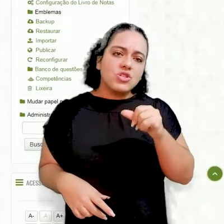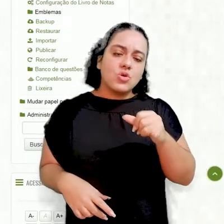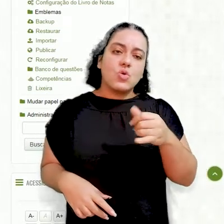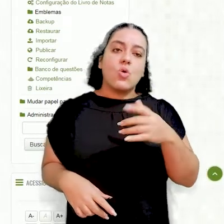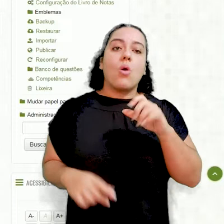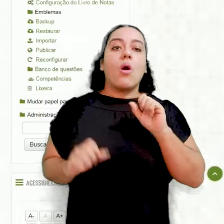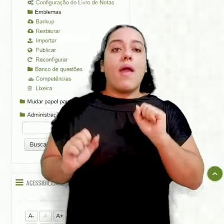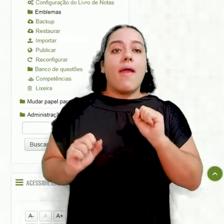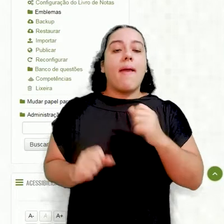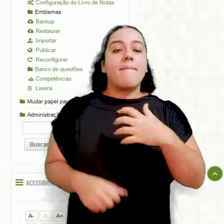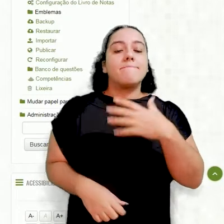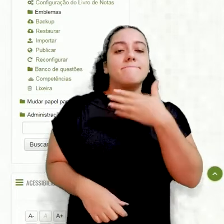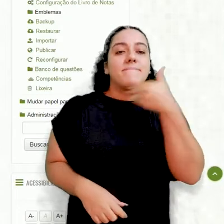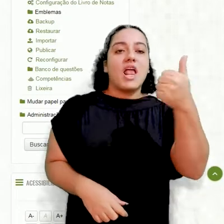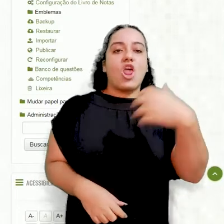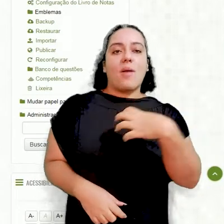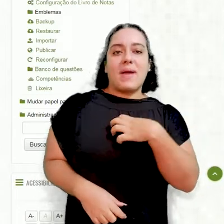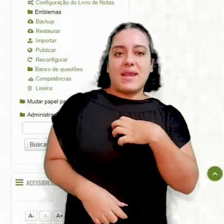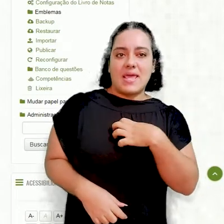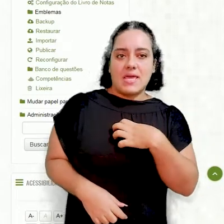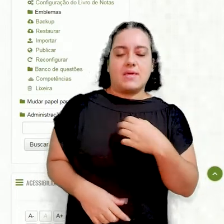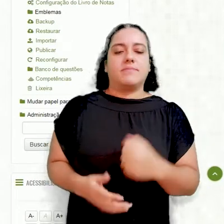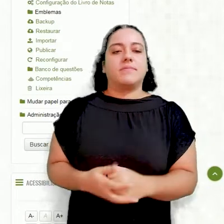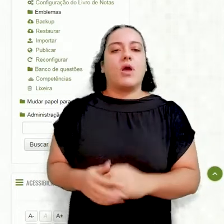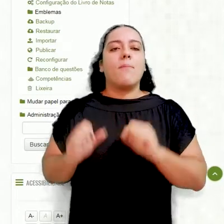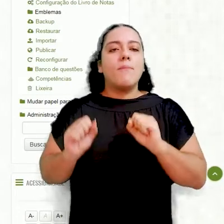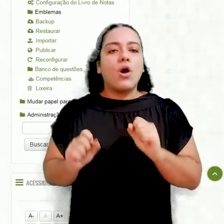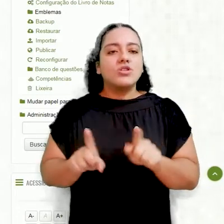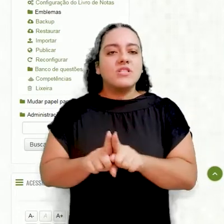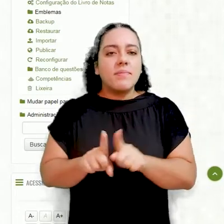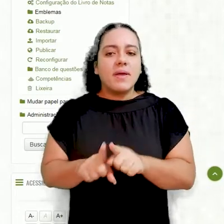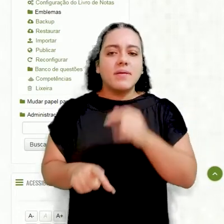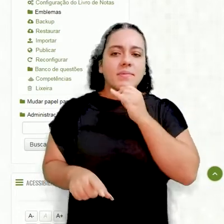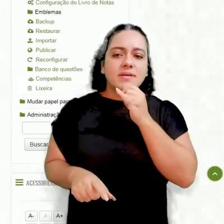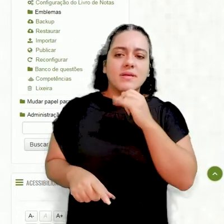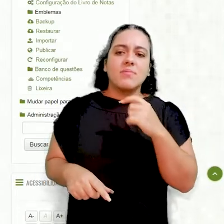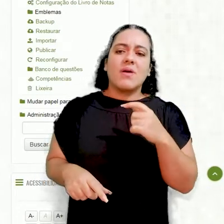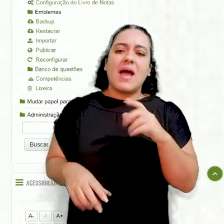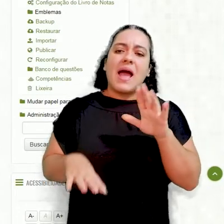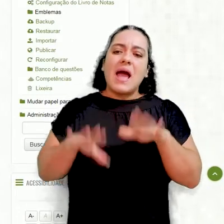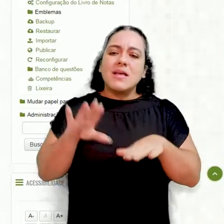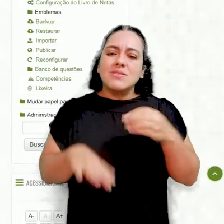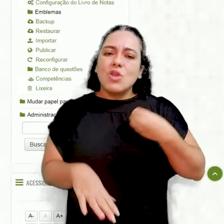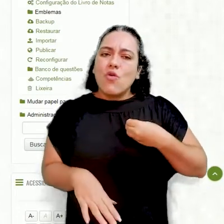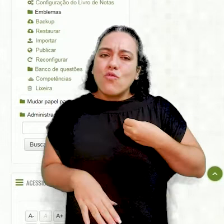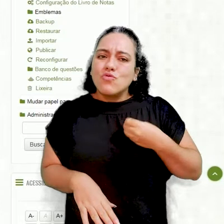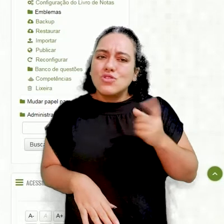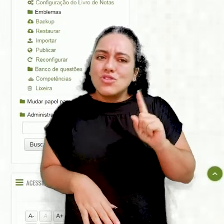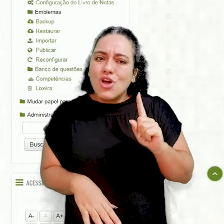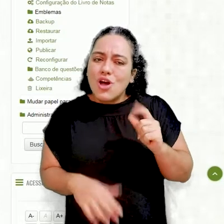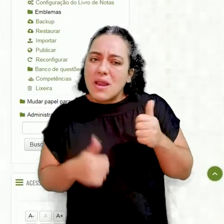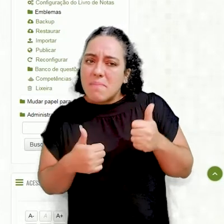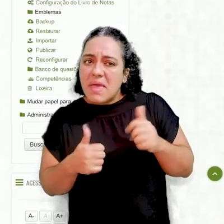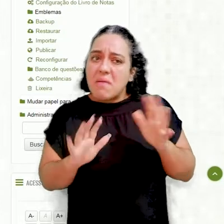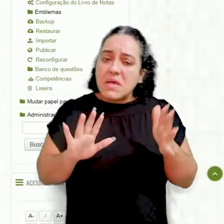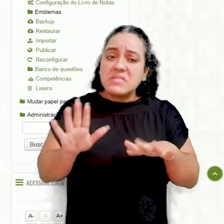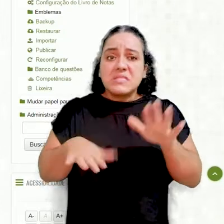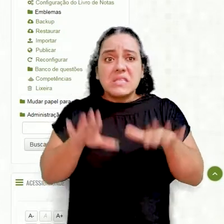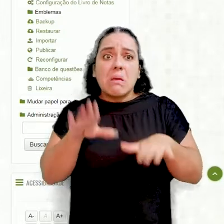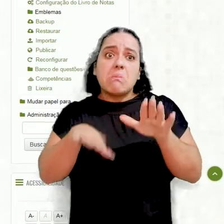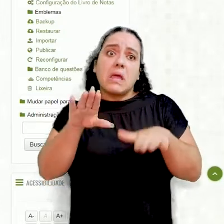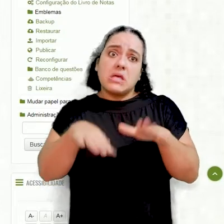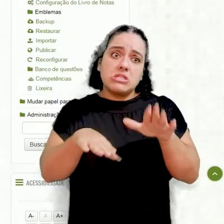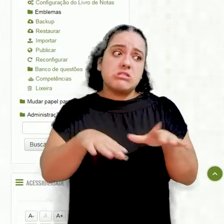melhor maneira. Você pode colocar como embed, é um recurso que não funciona tão bem, mas pode funcionar no seu